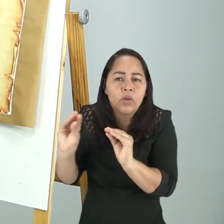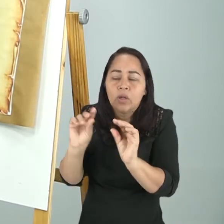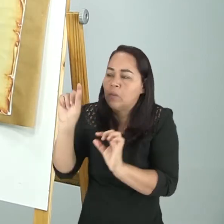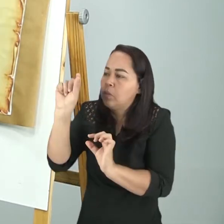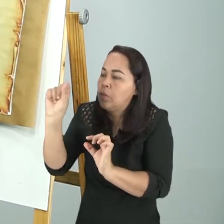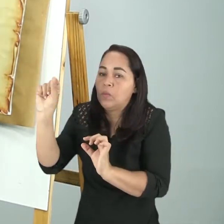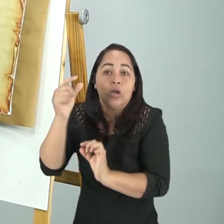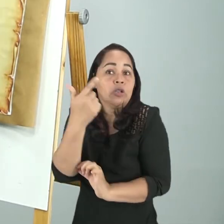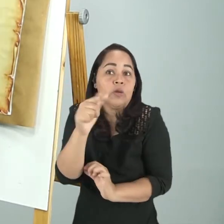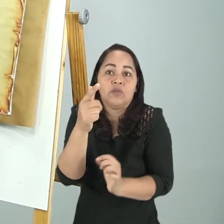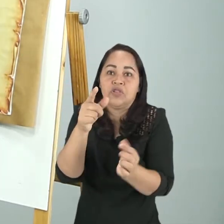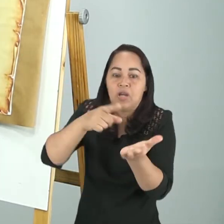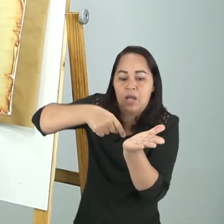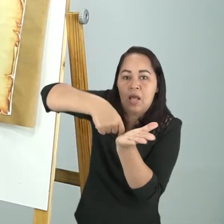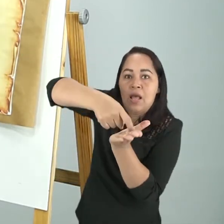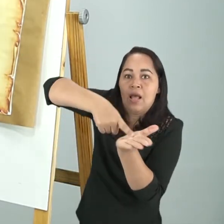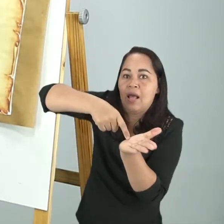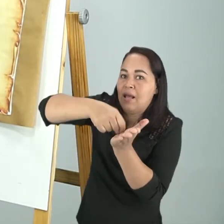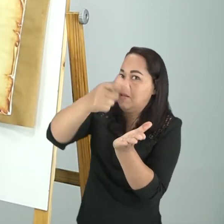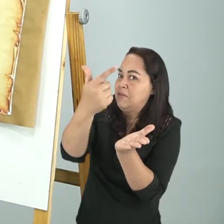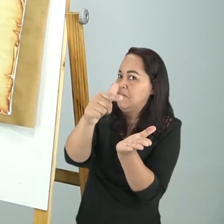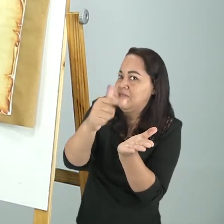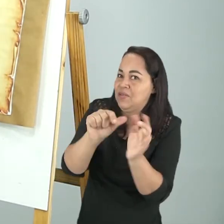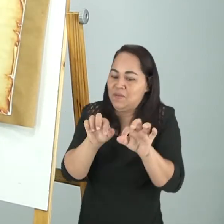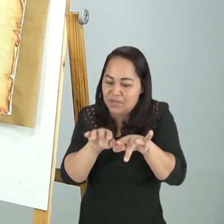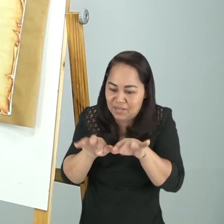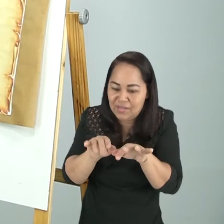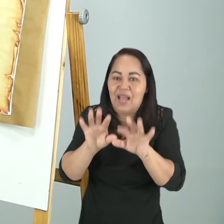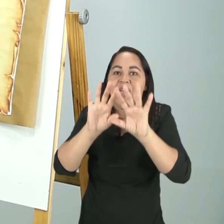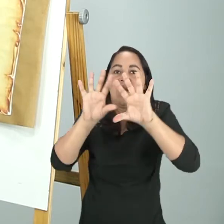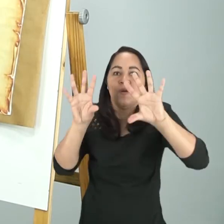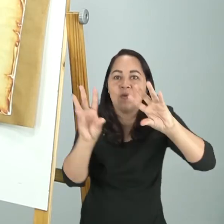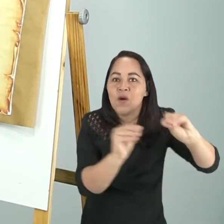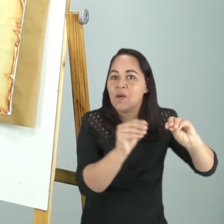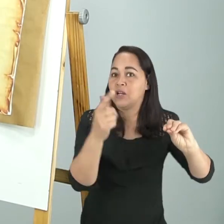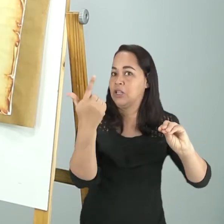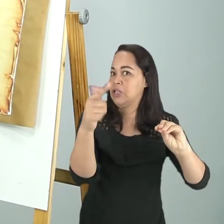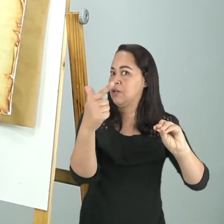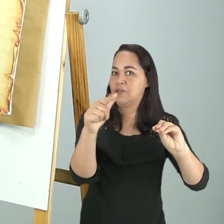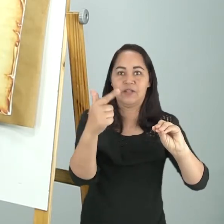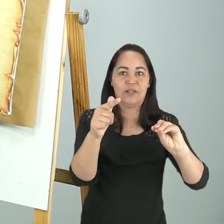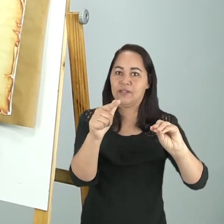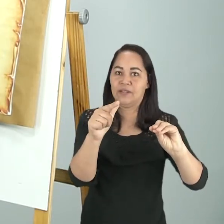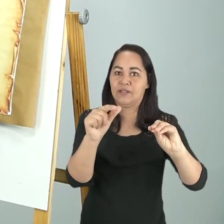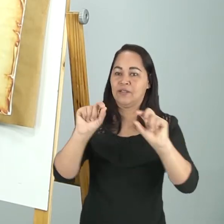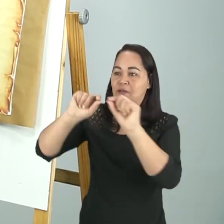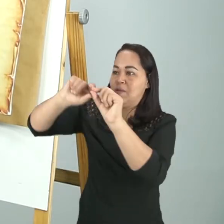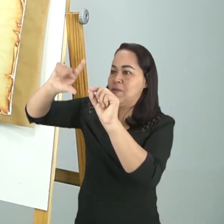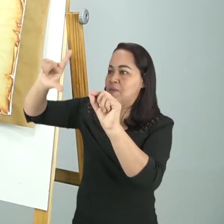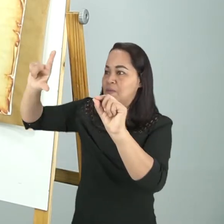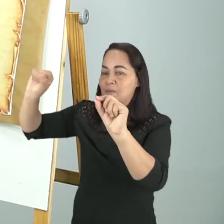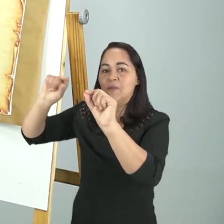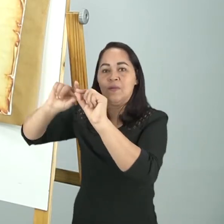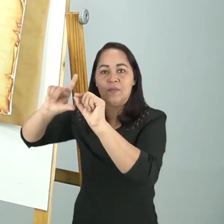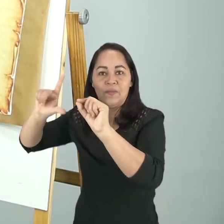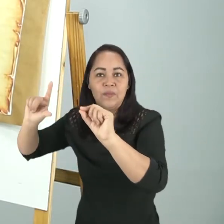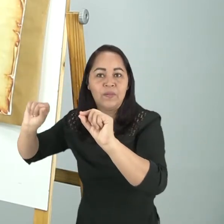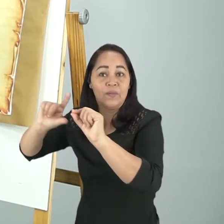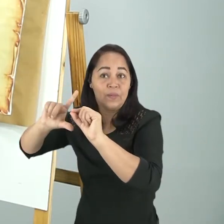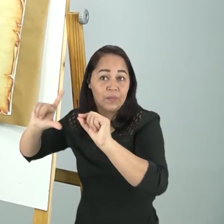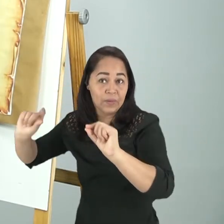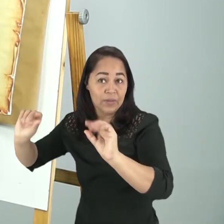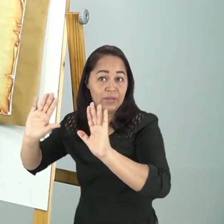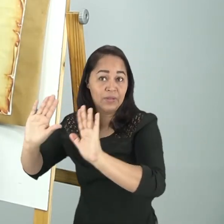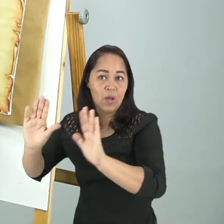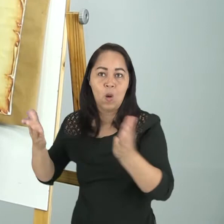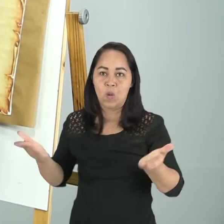o corretor, não tinha lá você tá digitando apaga. E era muito difícil nessa época. Hoje você é